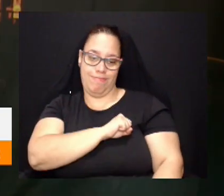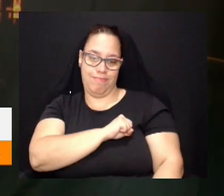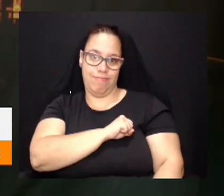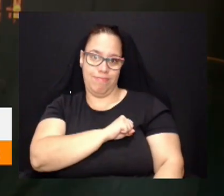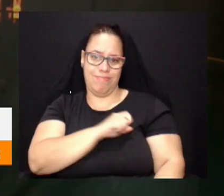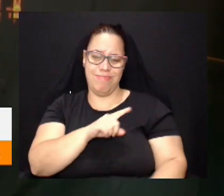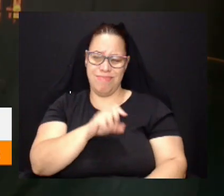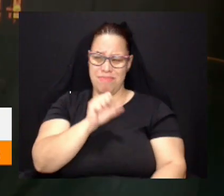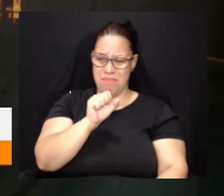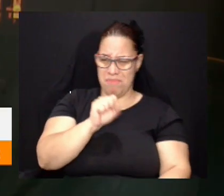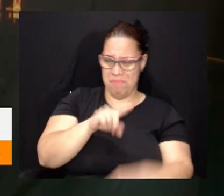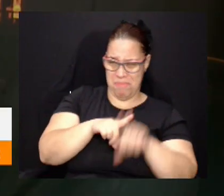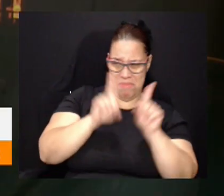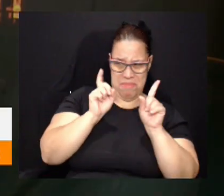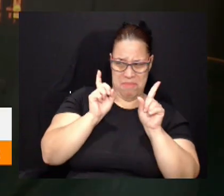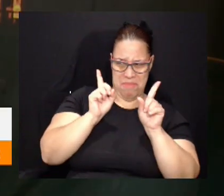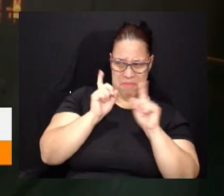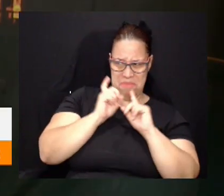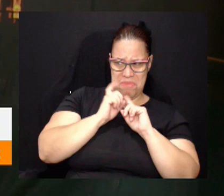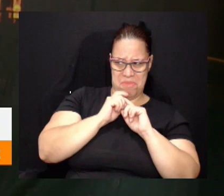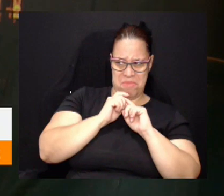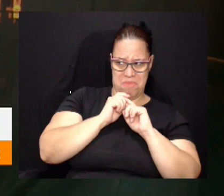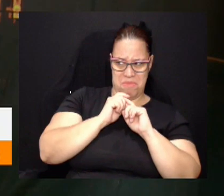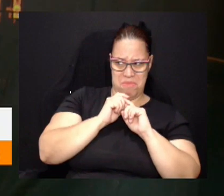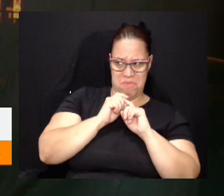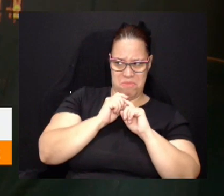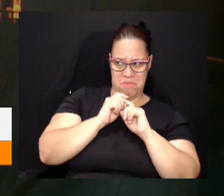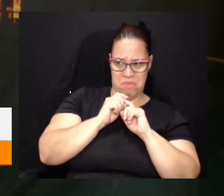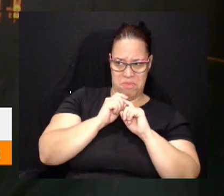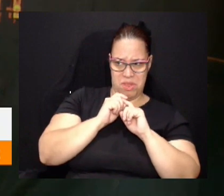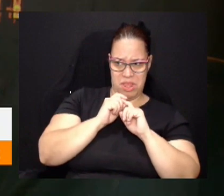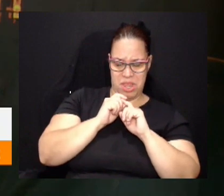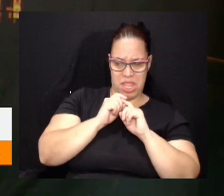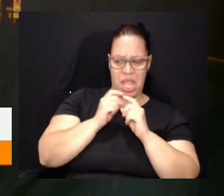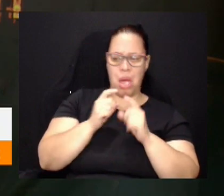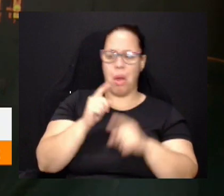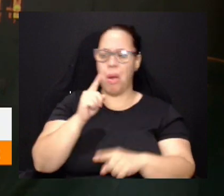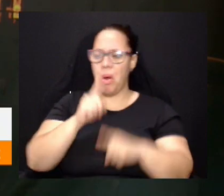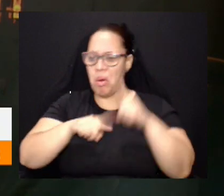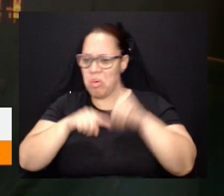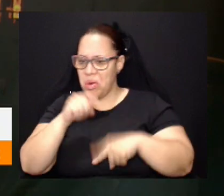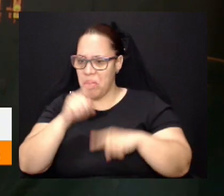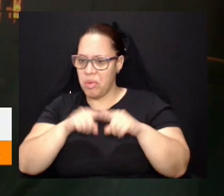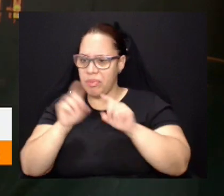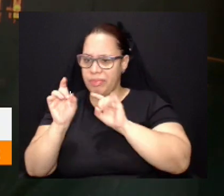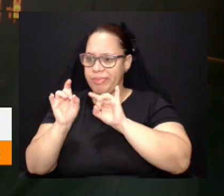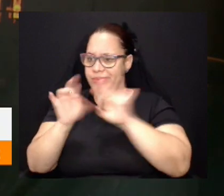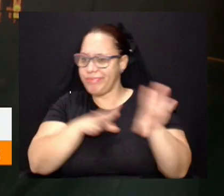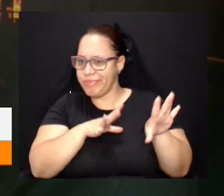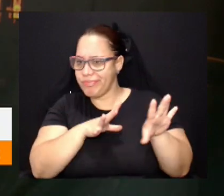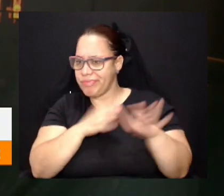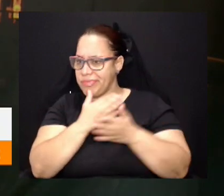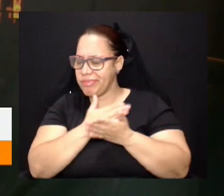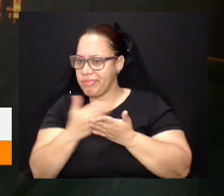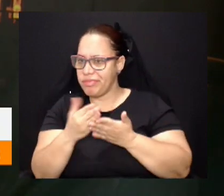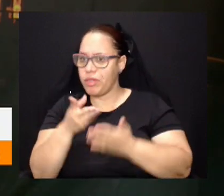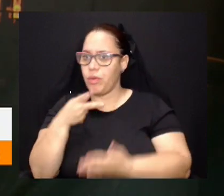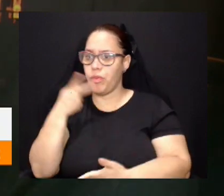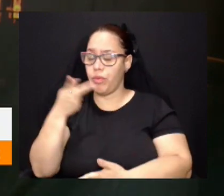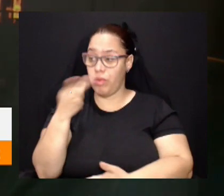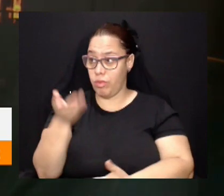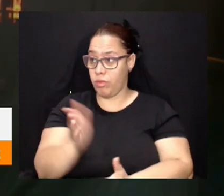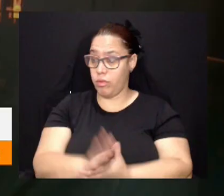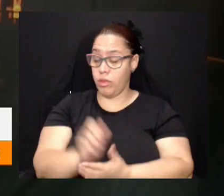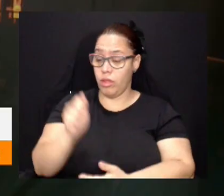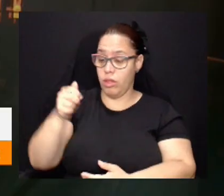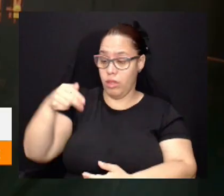que a gente está tratando a relação como mercadoria descartável, como o André falou lá no início, né? Então, André, esse conceito